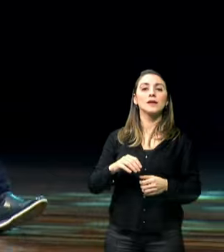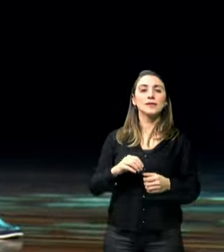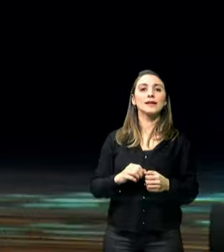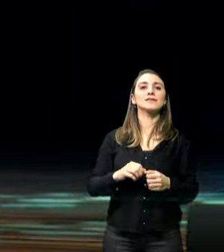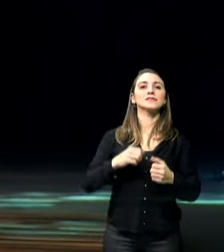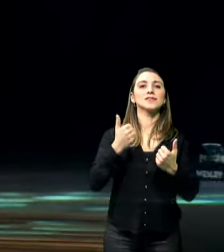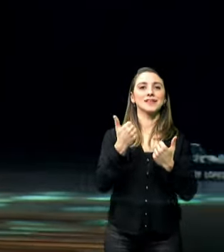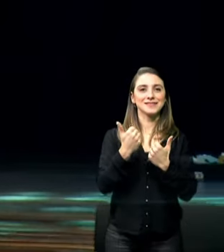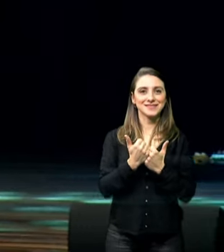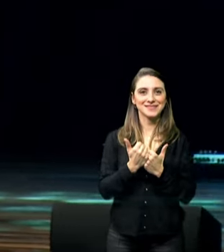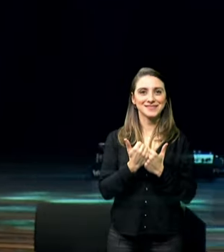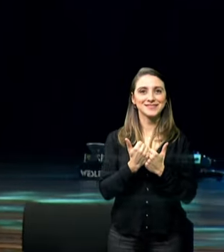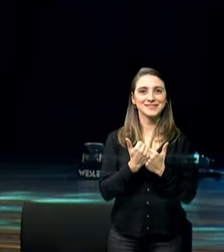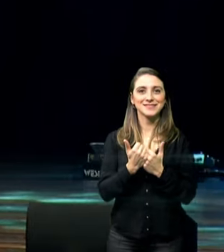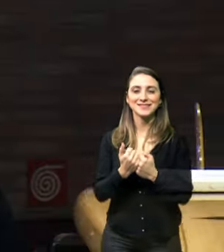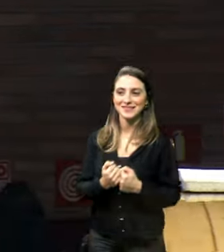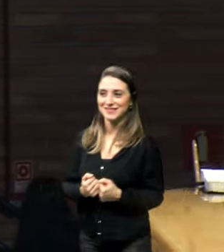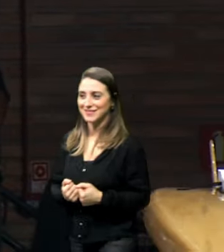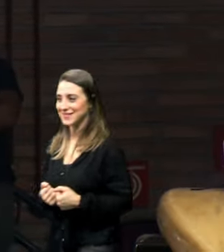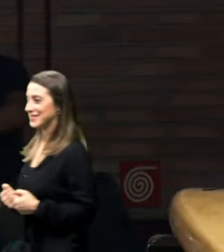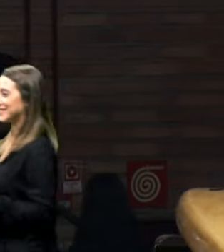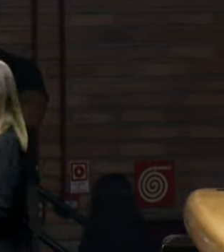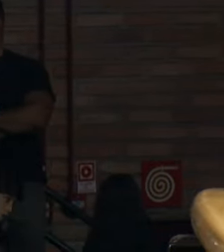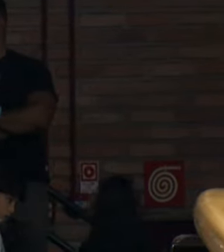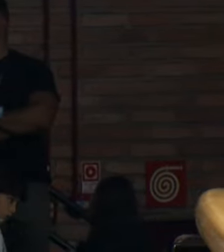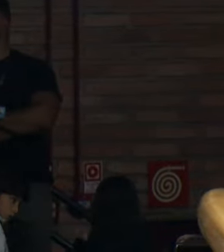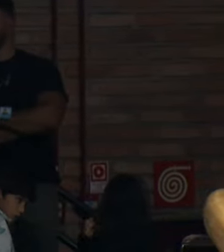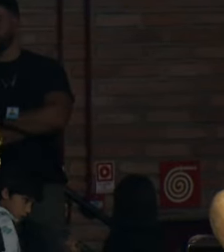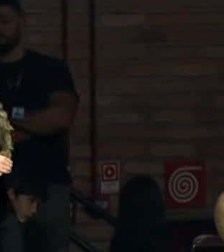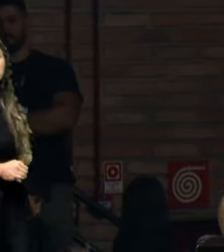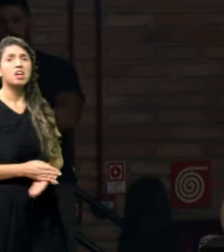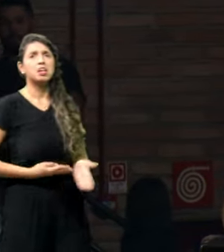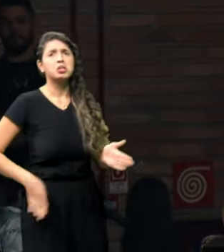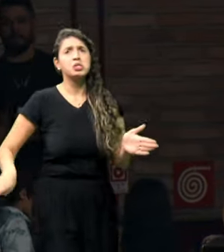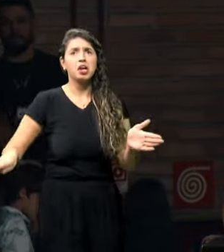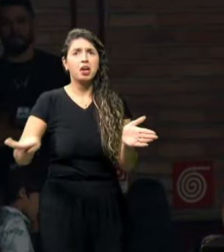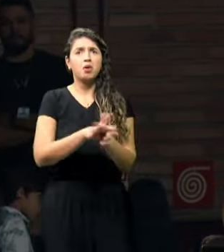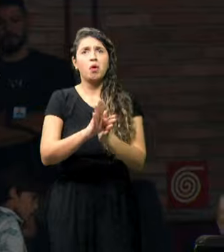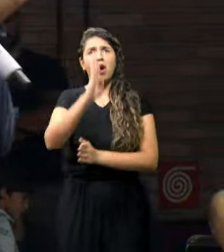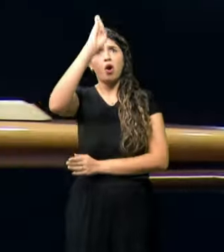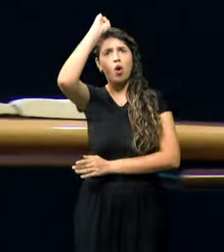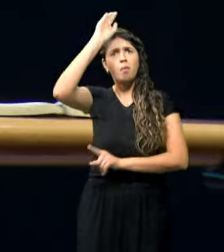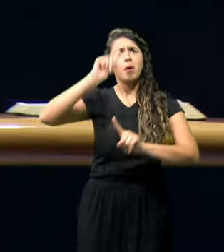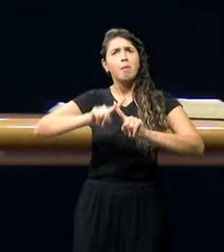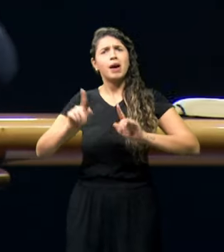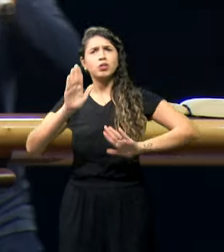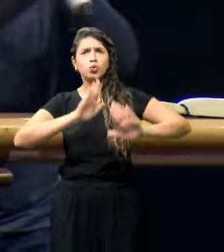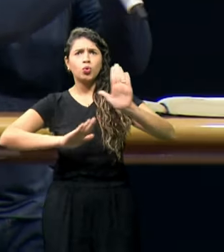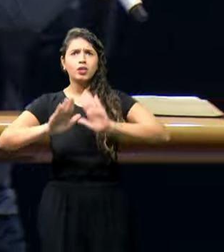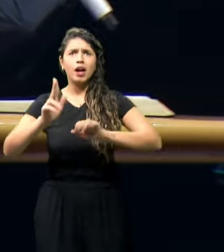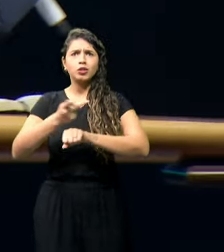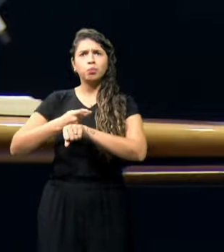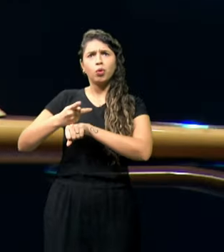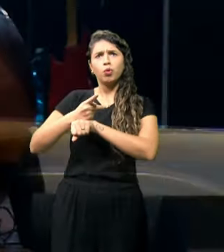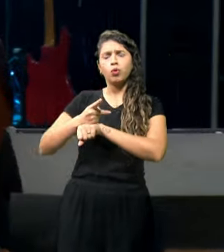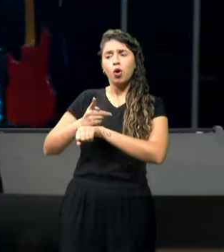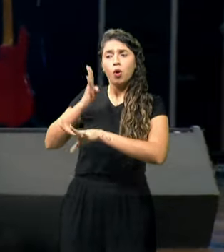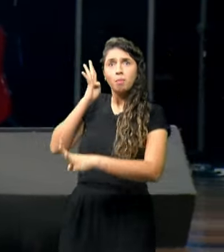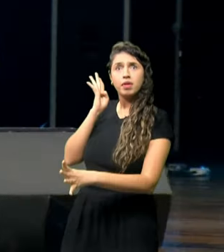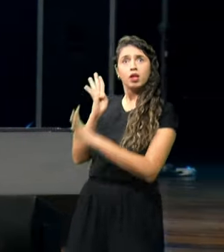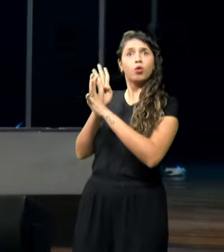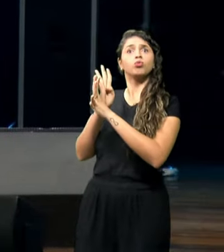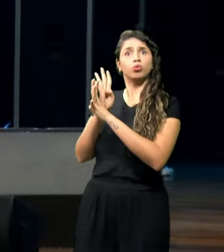Onesíforo, que vindo a Roma, com cuidado me procurou, me achou e muito me recriou. O que que Paulo está